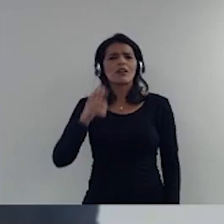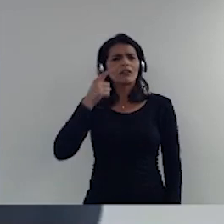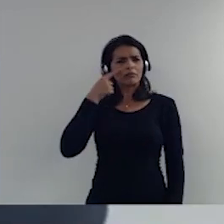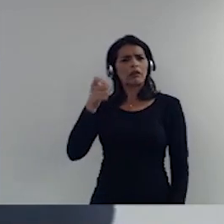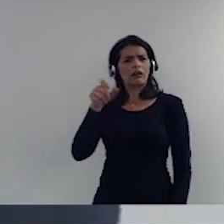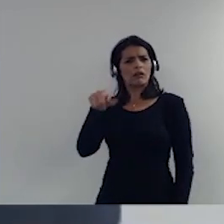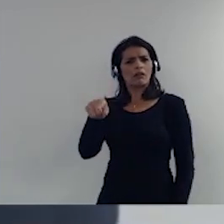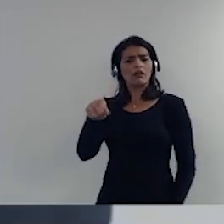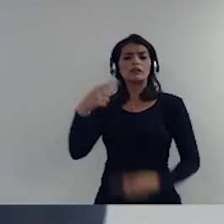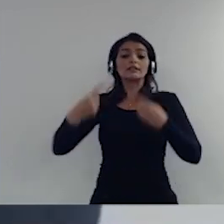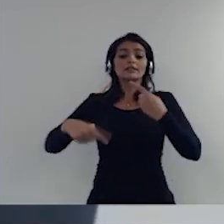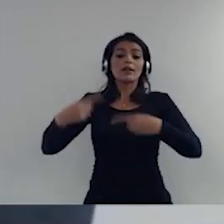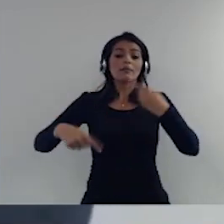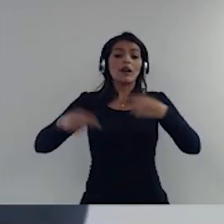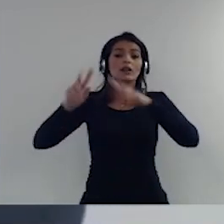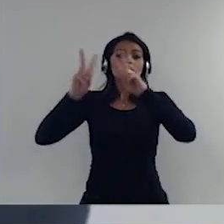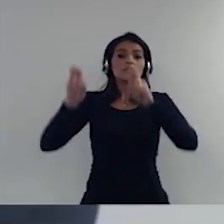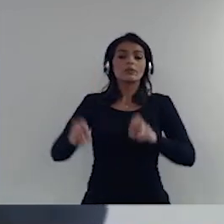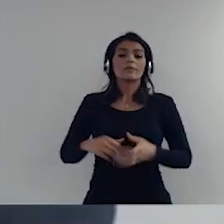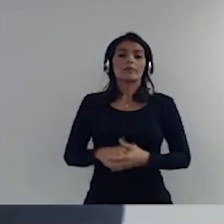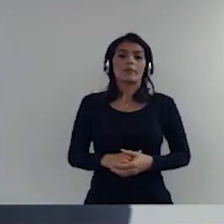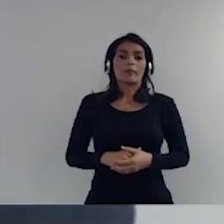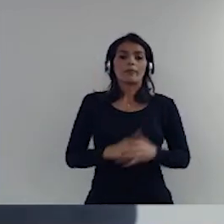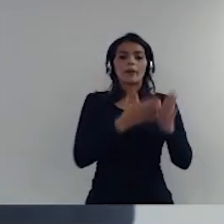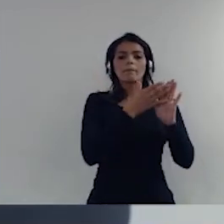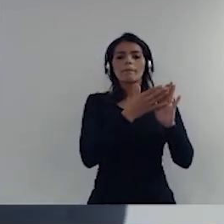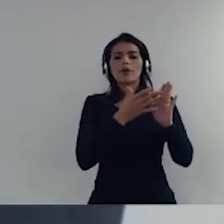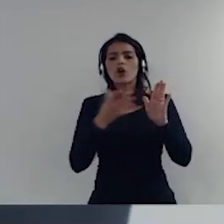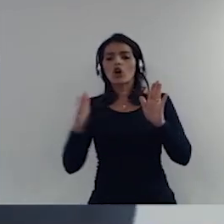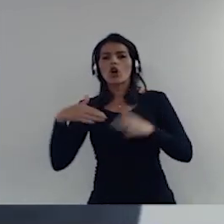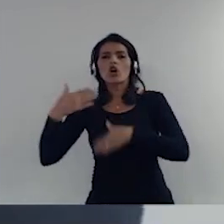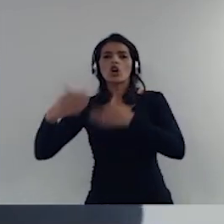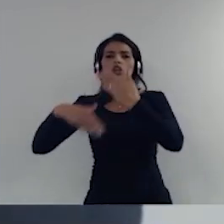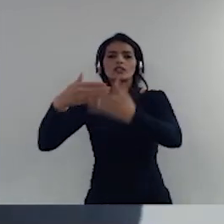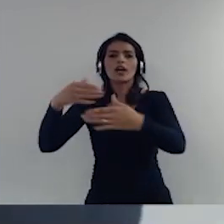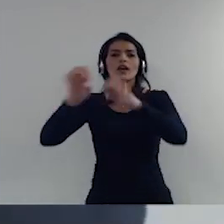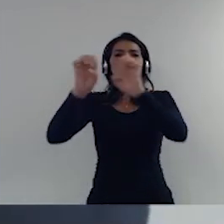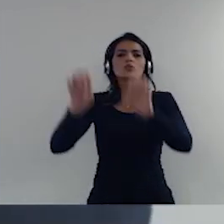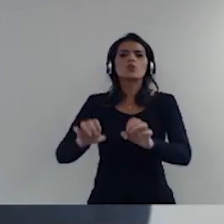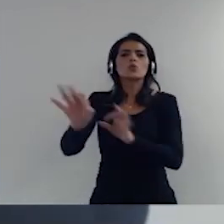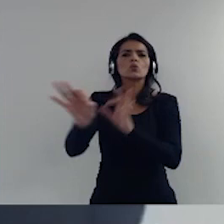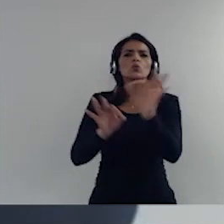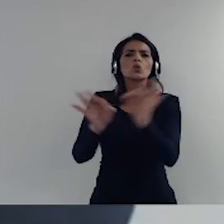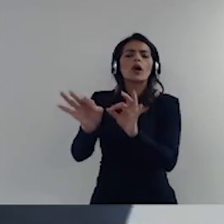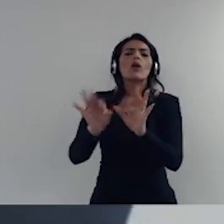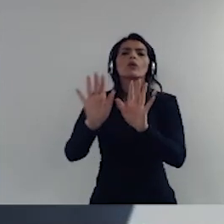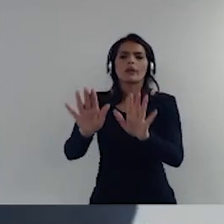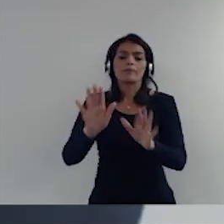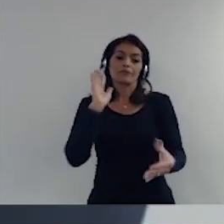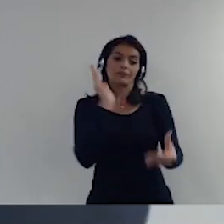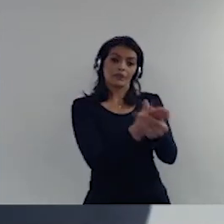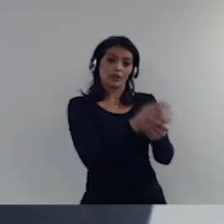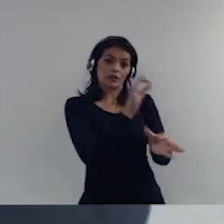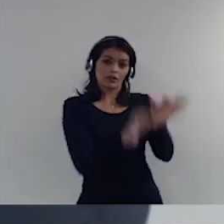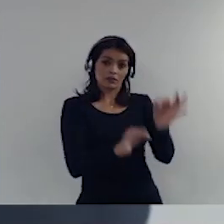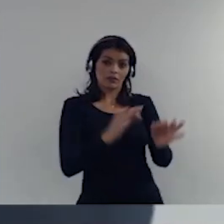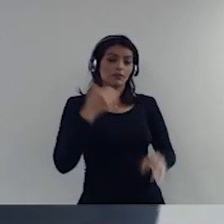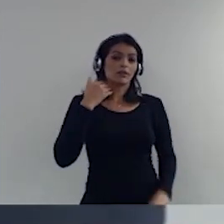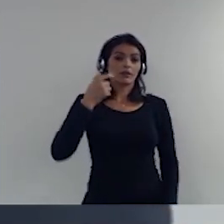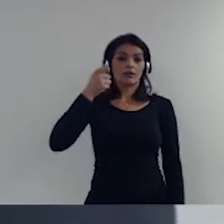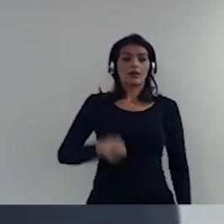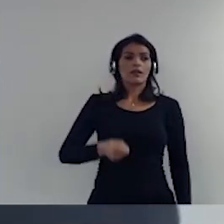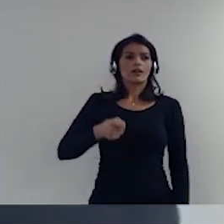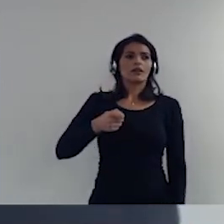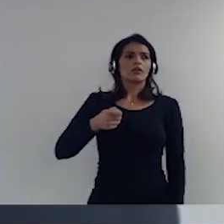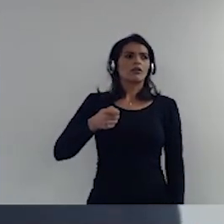gente tem um debate que a gente chama de processos estruturais, que é o seguinte, a gente, além da decisão judicial do ministro Barroso,